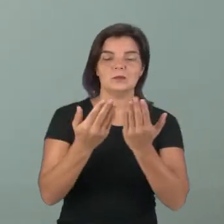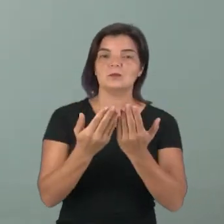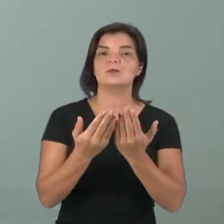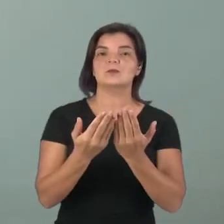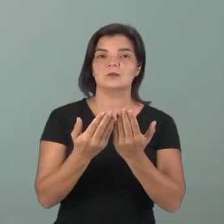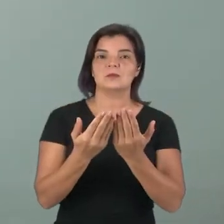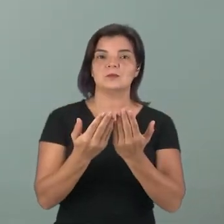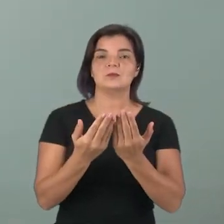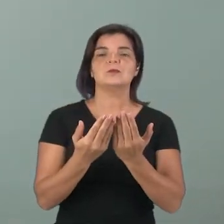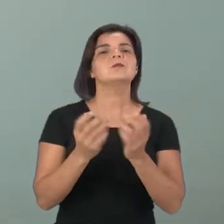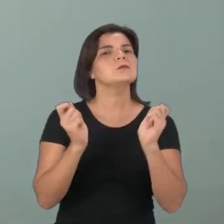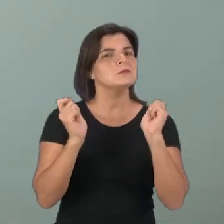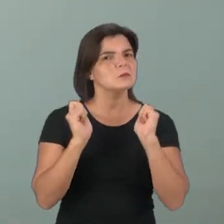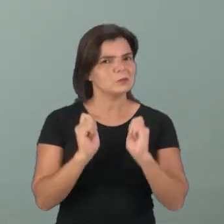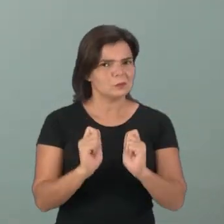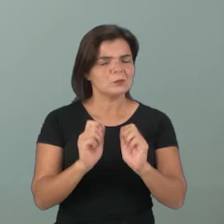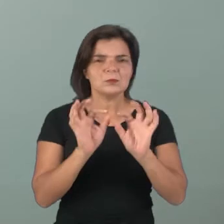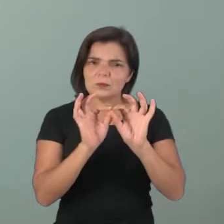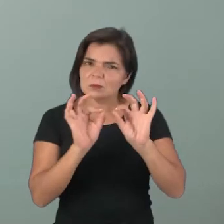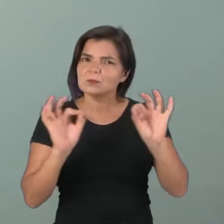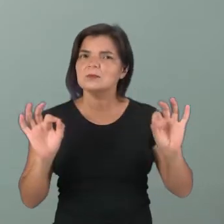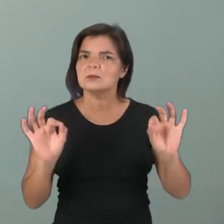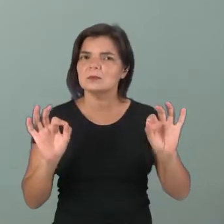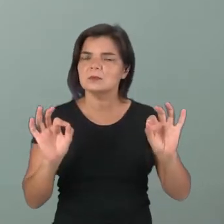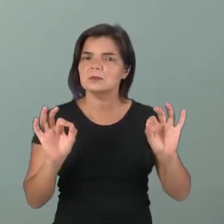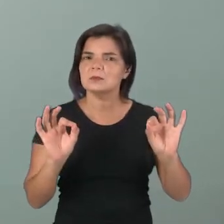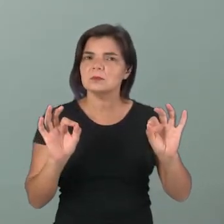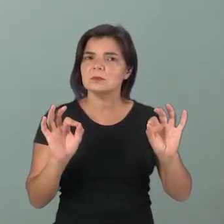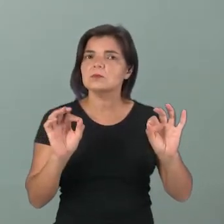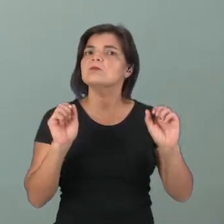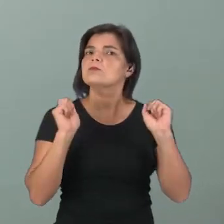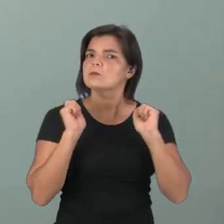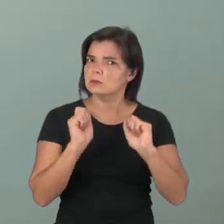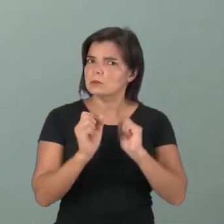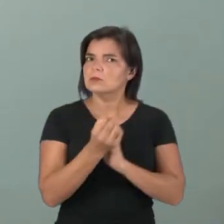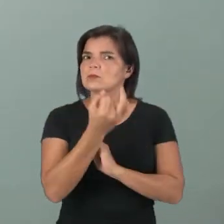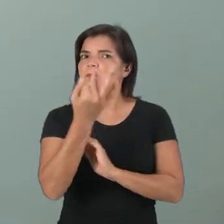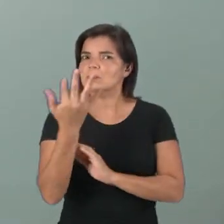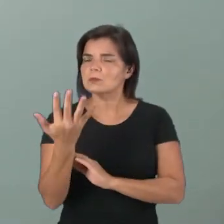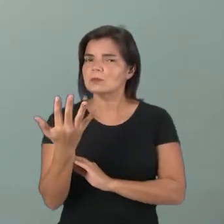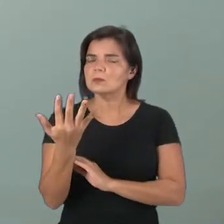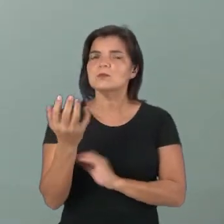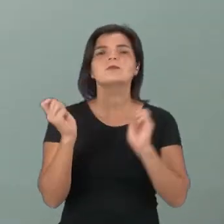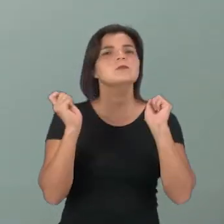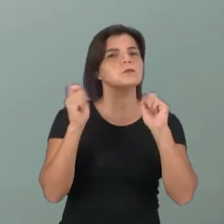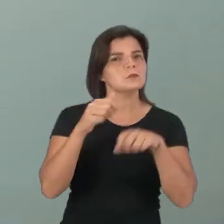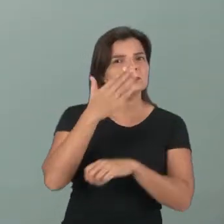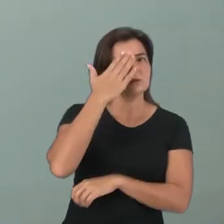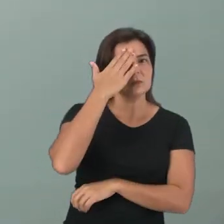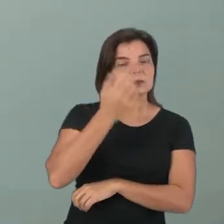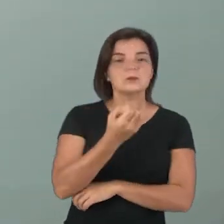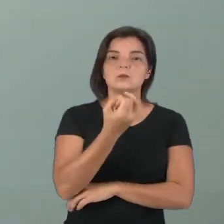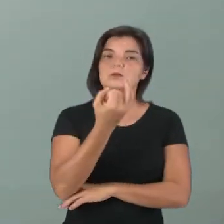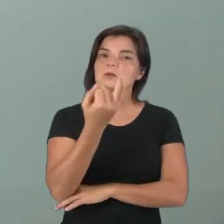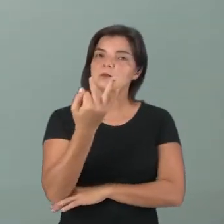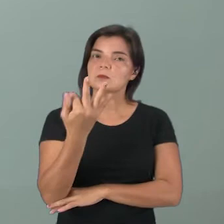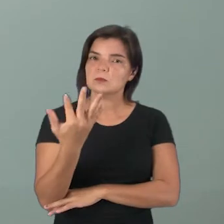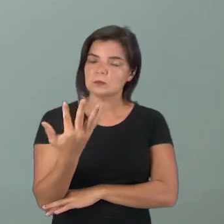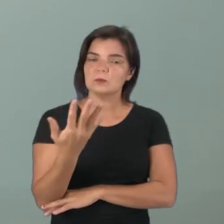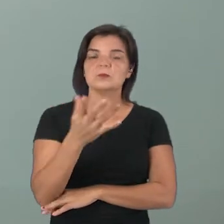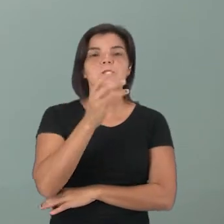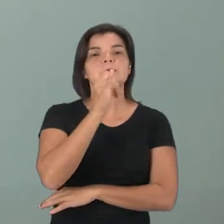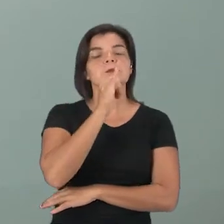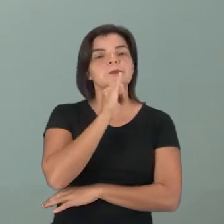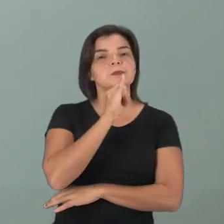ao nosso redor pode ser medido? Pode ser quantificado? Eu posso saber a quantidade,